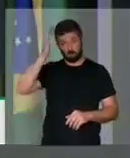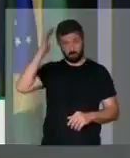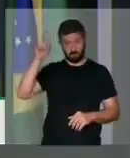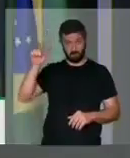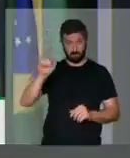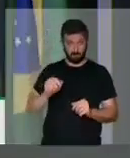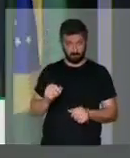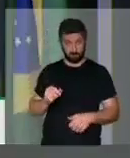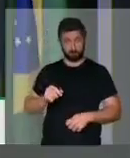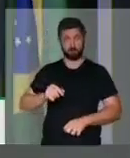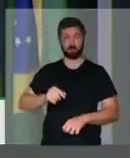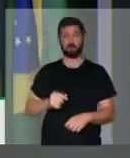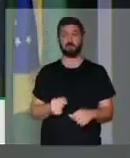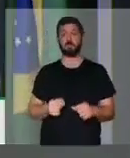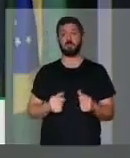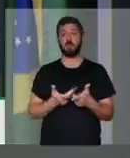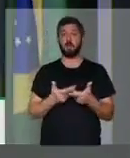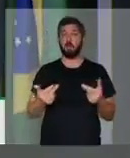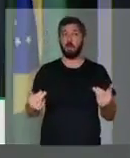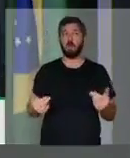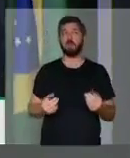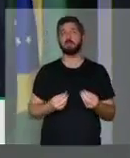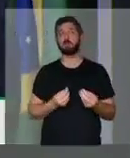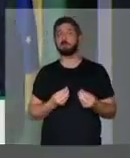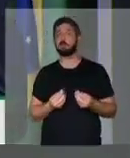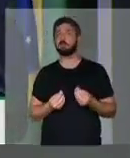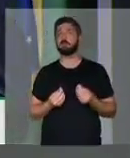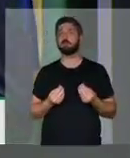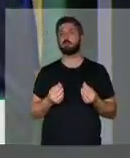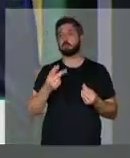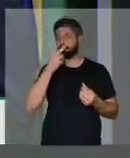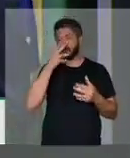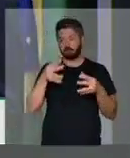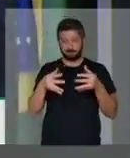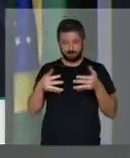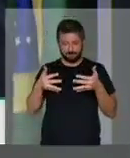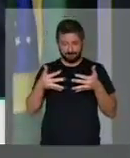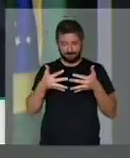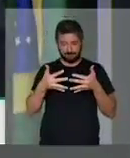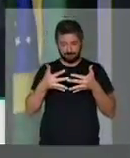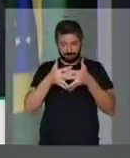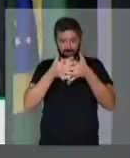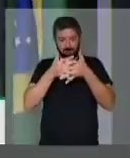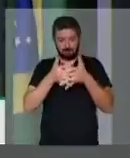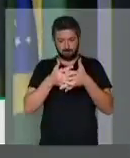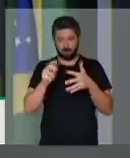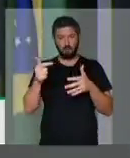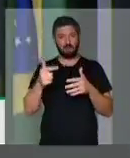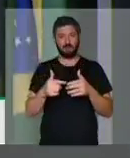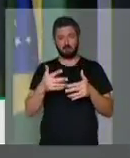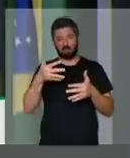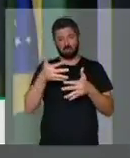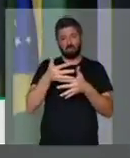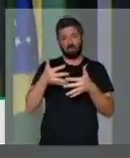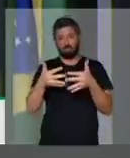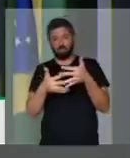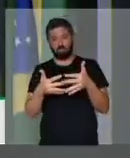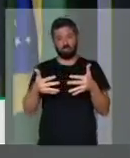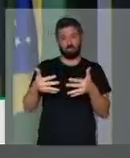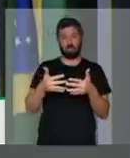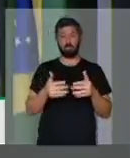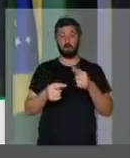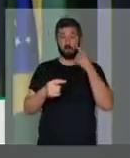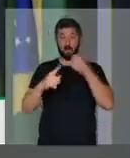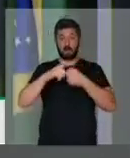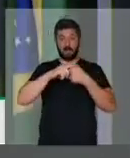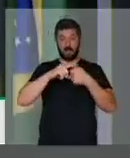Michel Temer, algo parece que não se encaixa a partir do seguinte ponto: o que diz a Constituição?